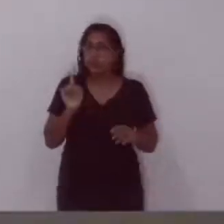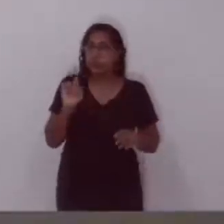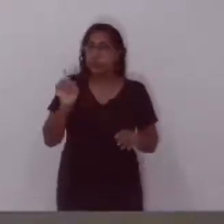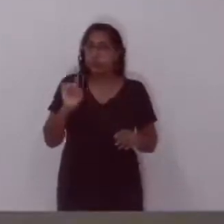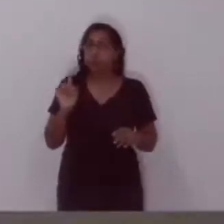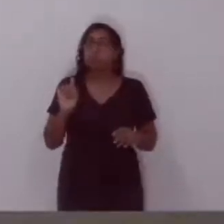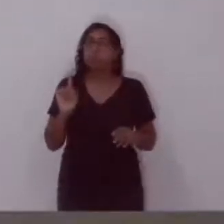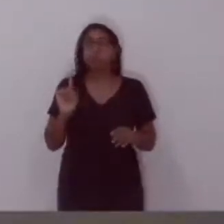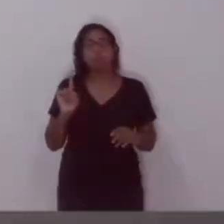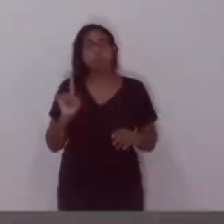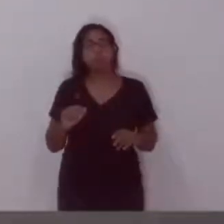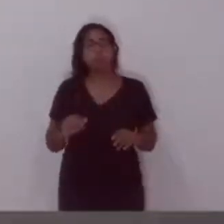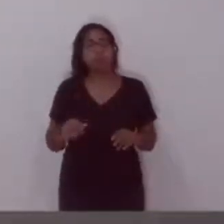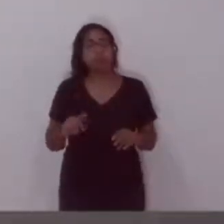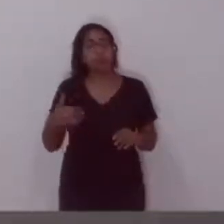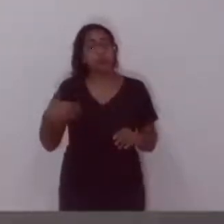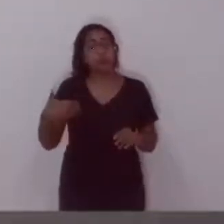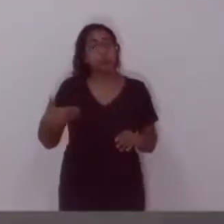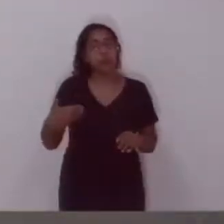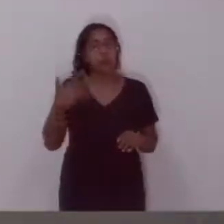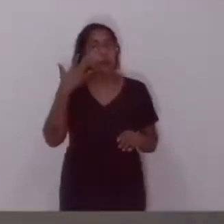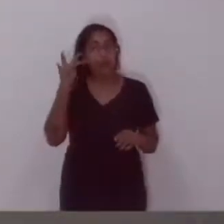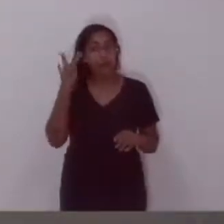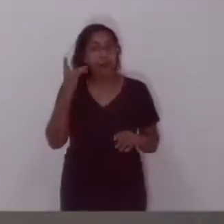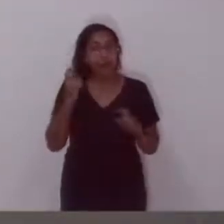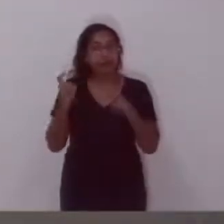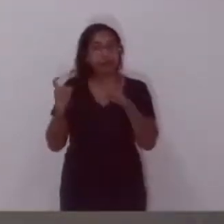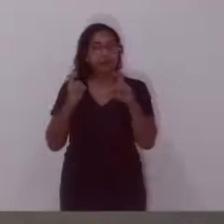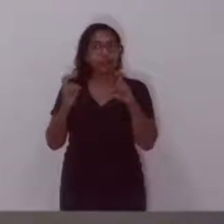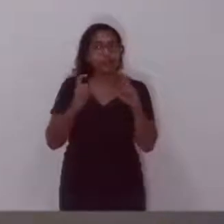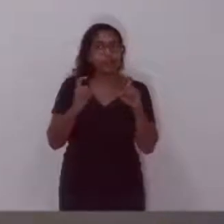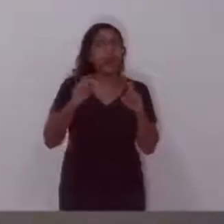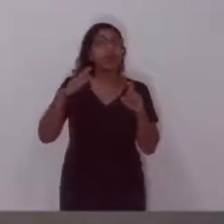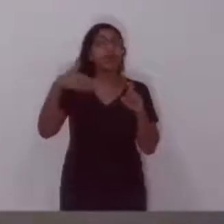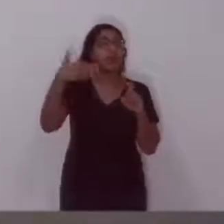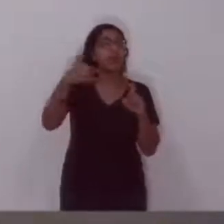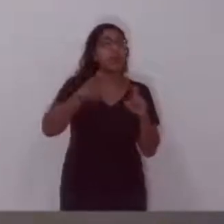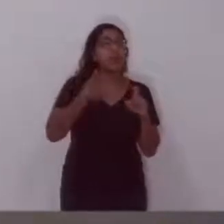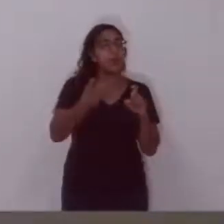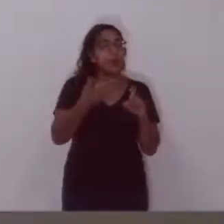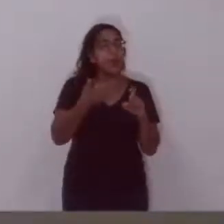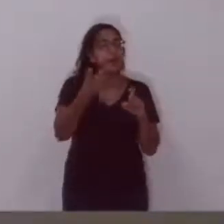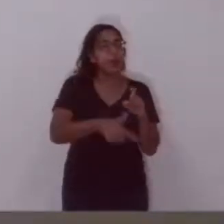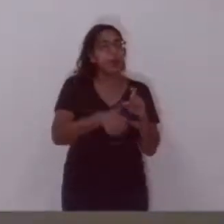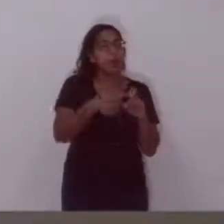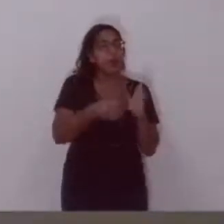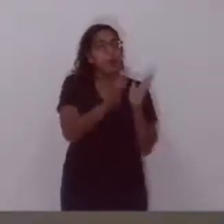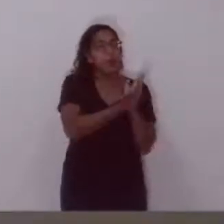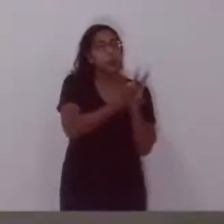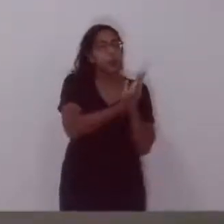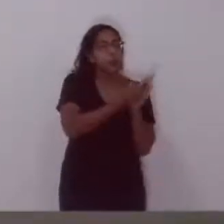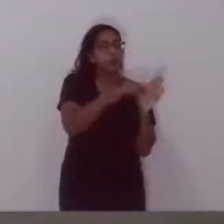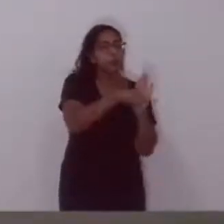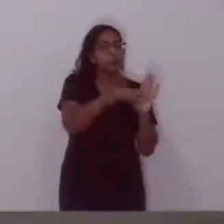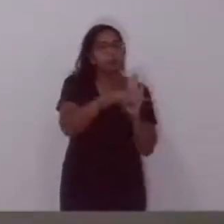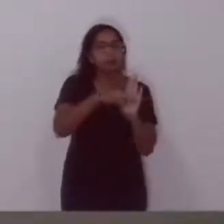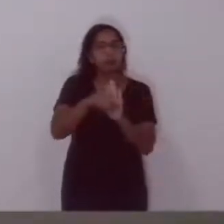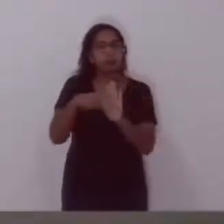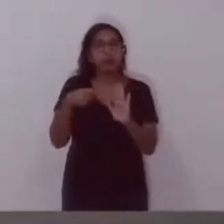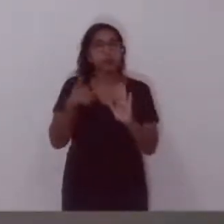ele vai se aprofundar, e eu faço questão de estudar um pouco mais para poder ajudar a pensar o melhor para a cidade,